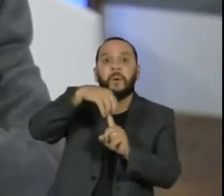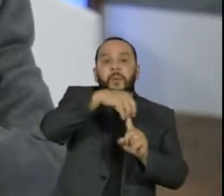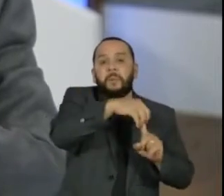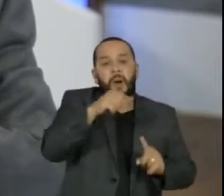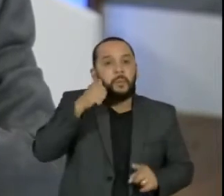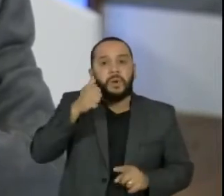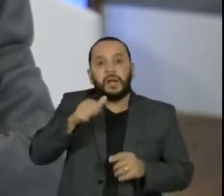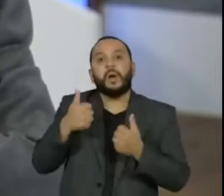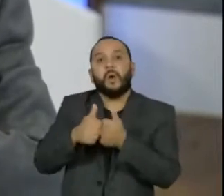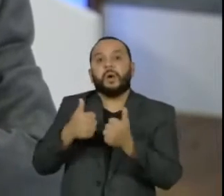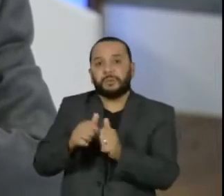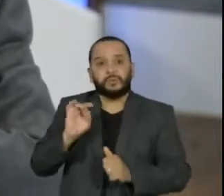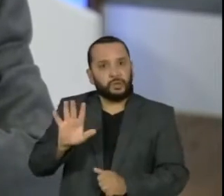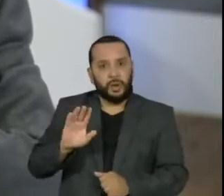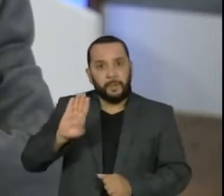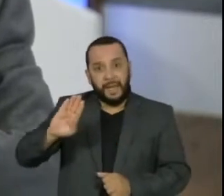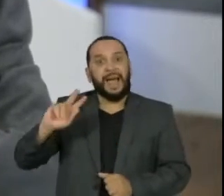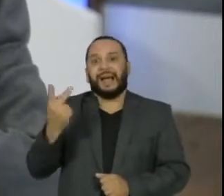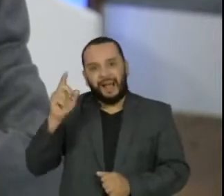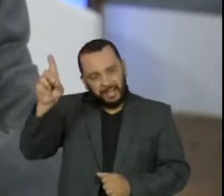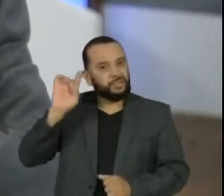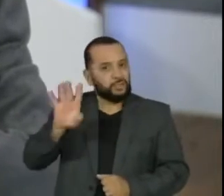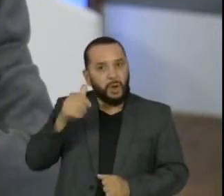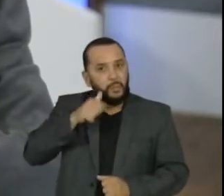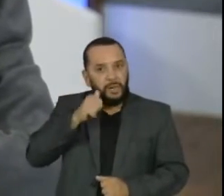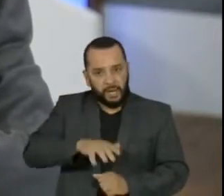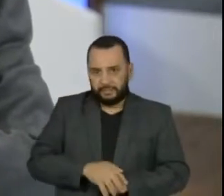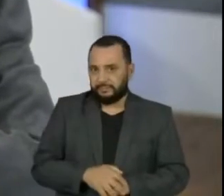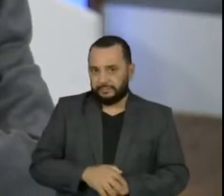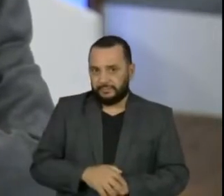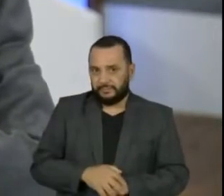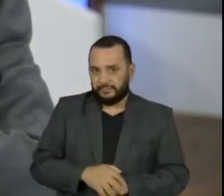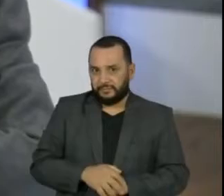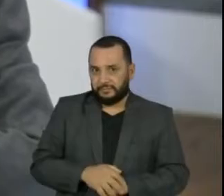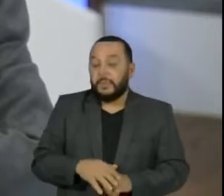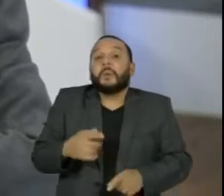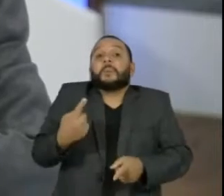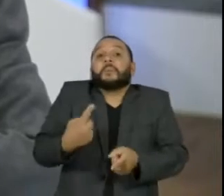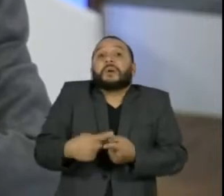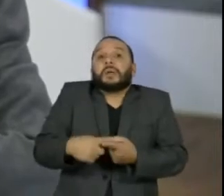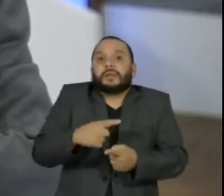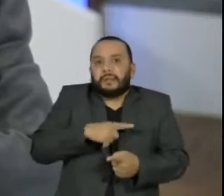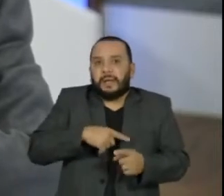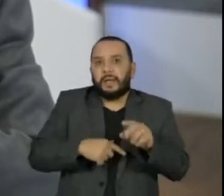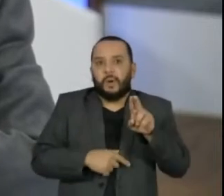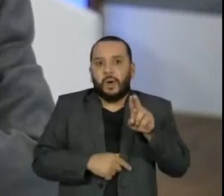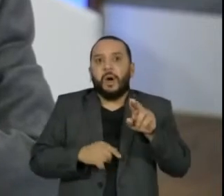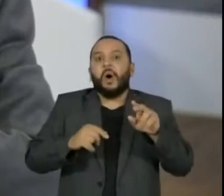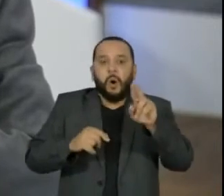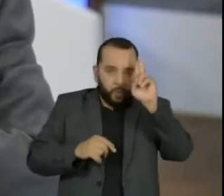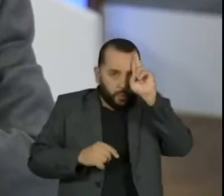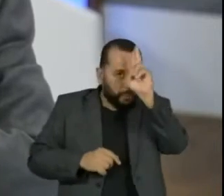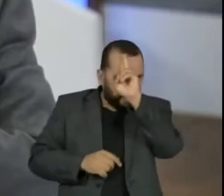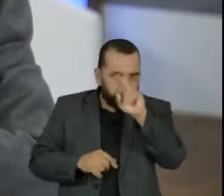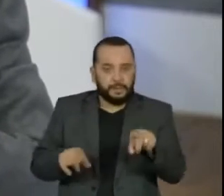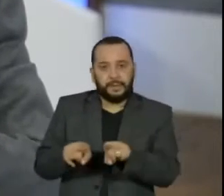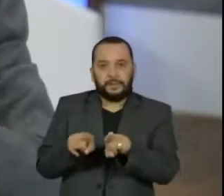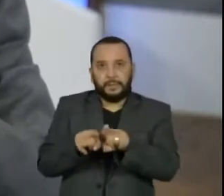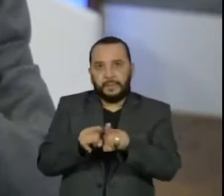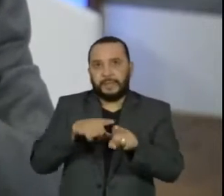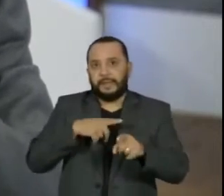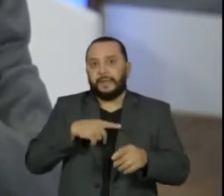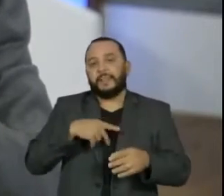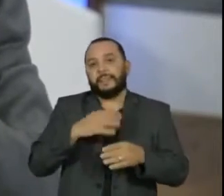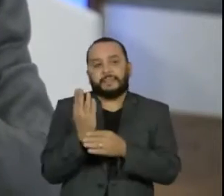Paulo, mas em Belo Horizonte é. Então, veio o Uber, veio o táxi lotação. Então, a